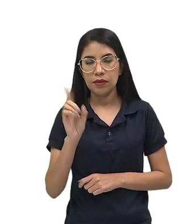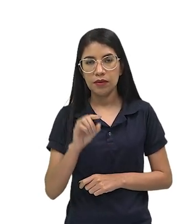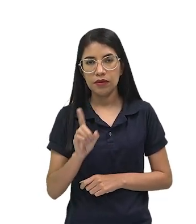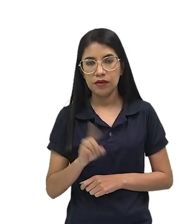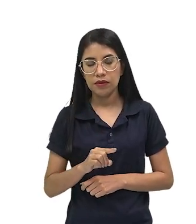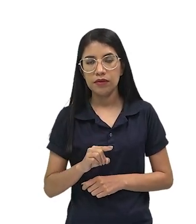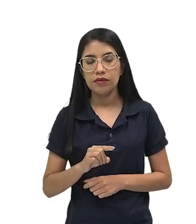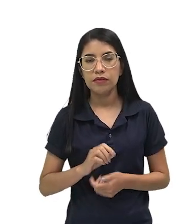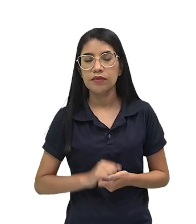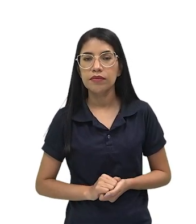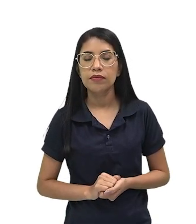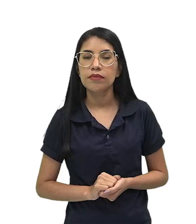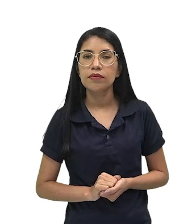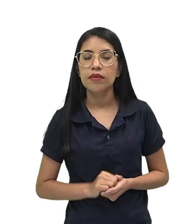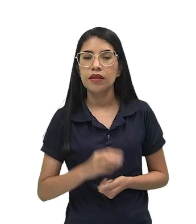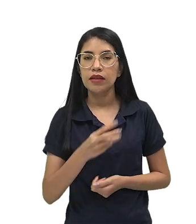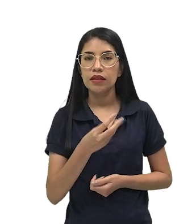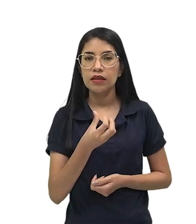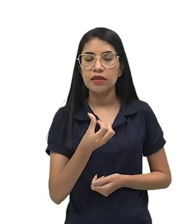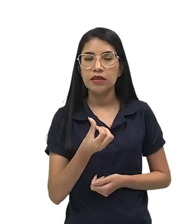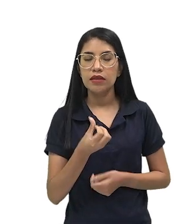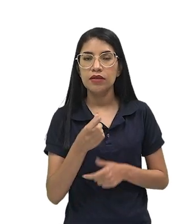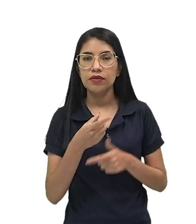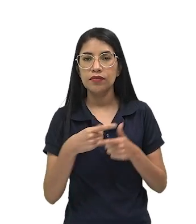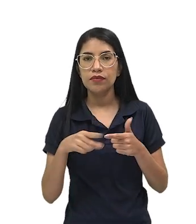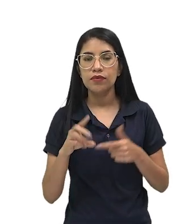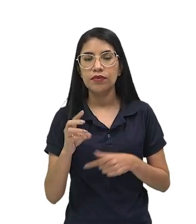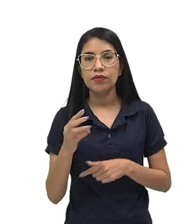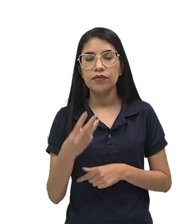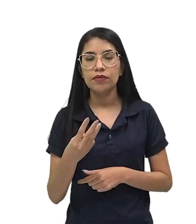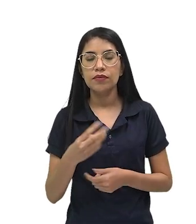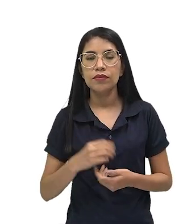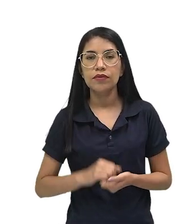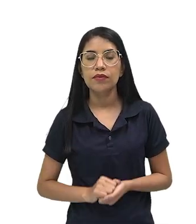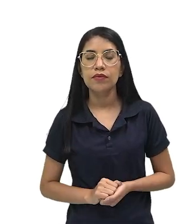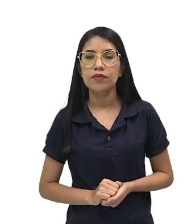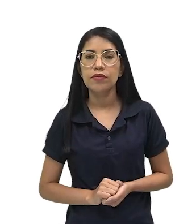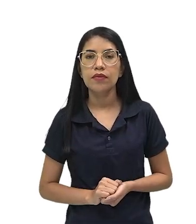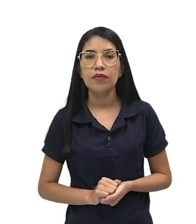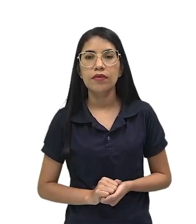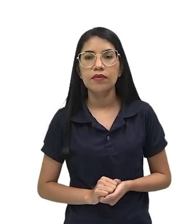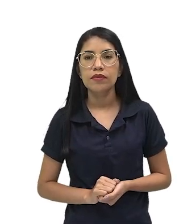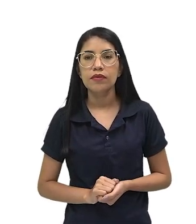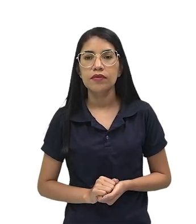0, 36 dividido por 3, beleza?